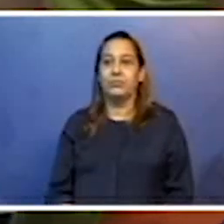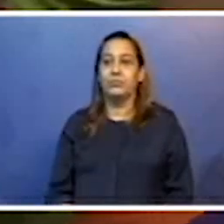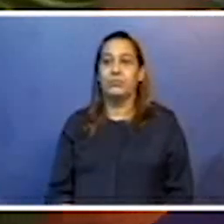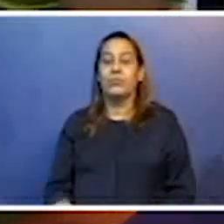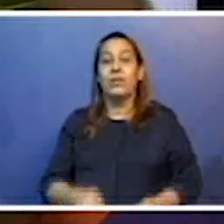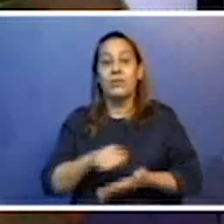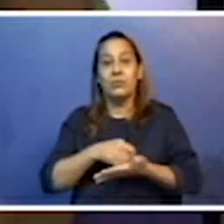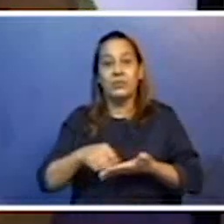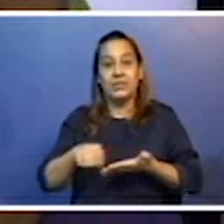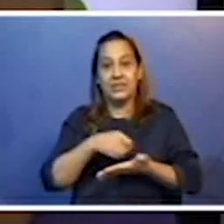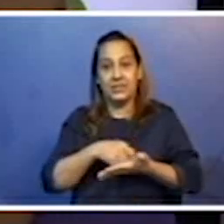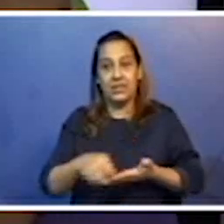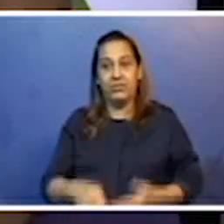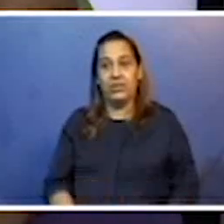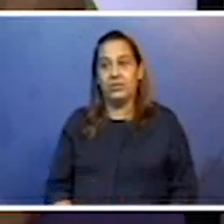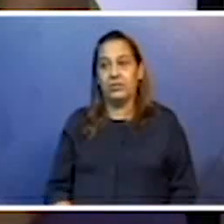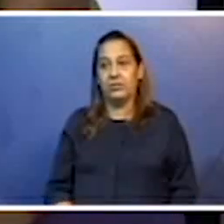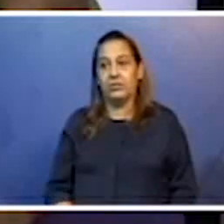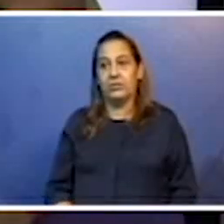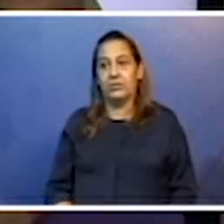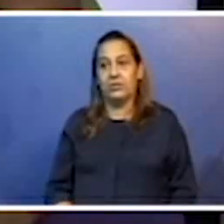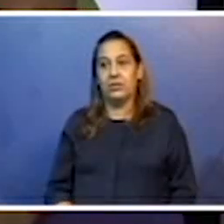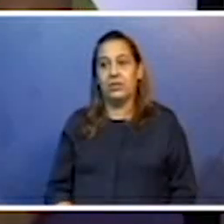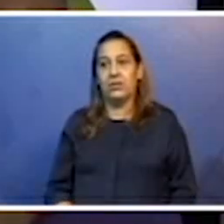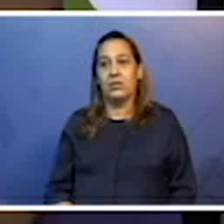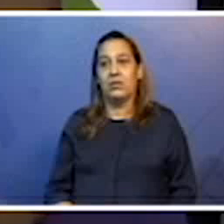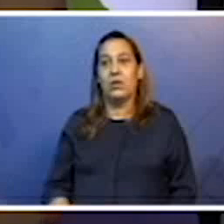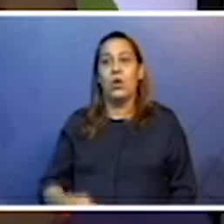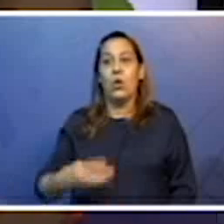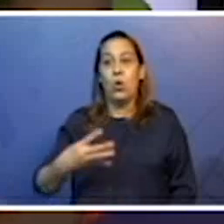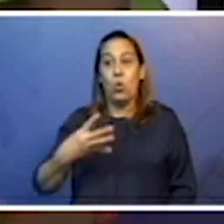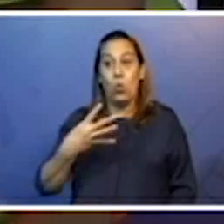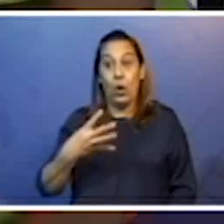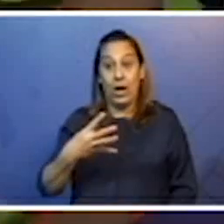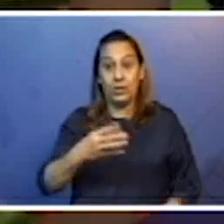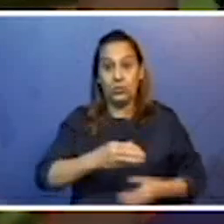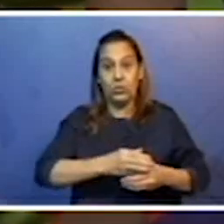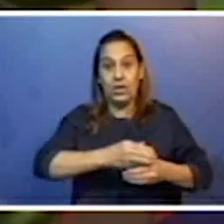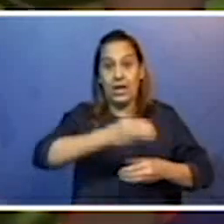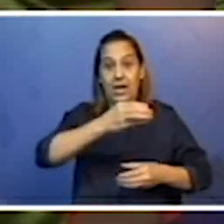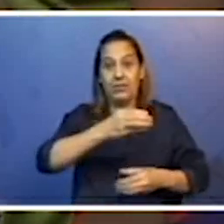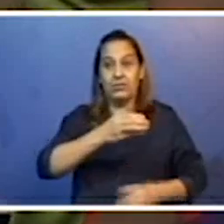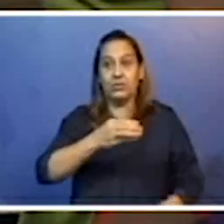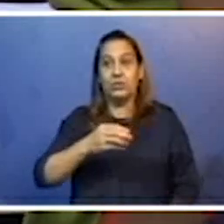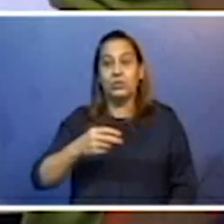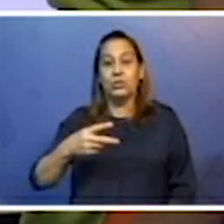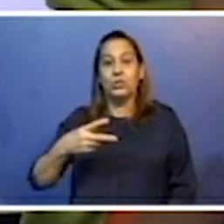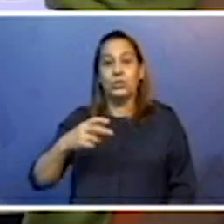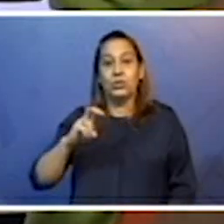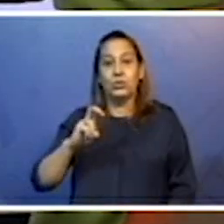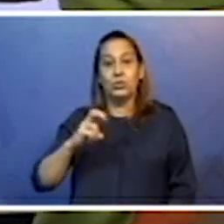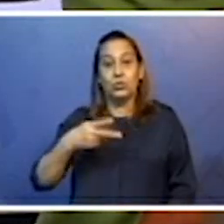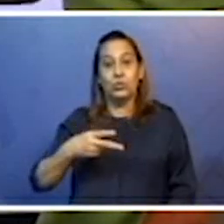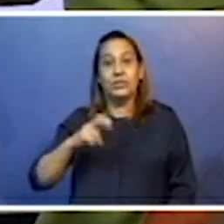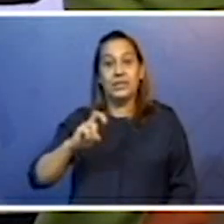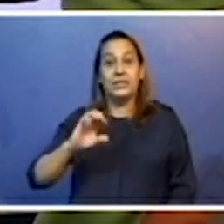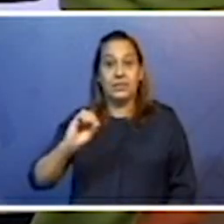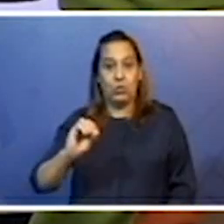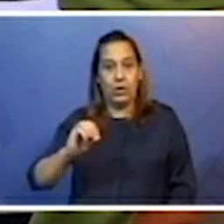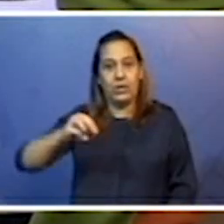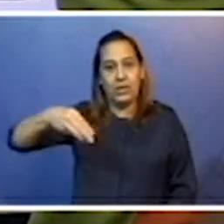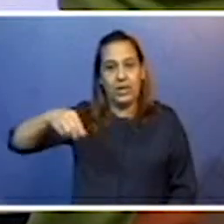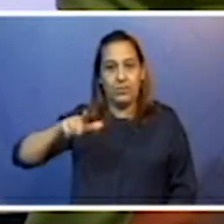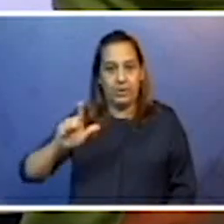Então, vai ficar assim, gente, ficou grandinha, ó. 4 recipientes de 250 para